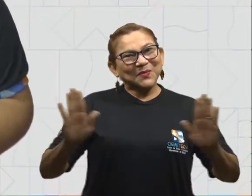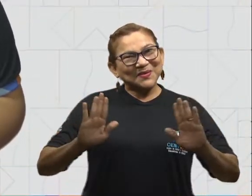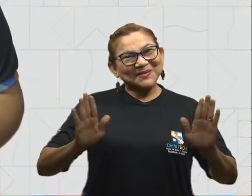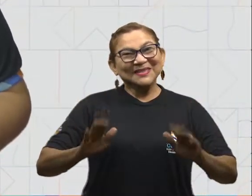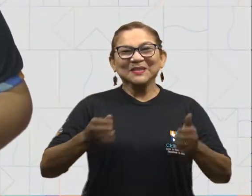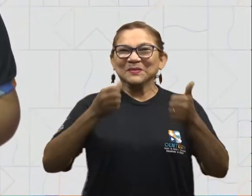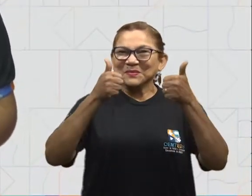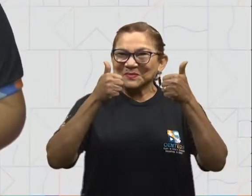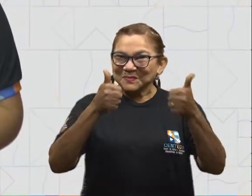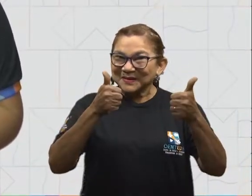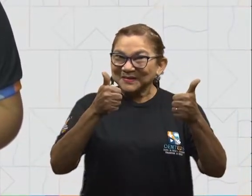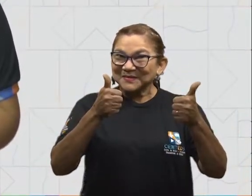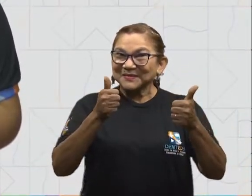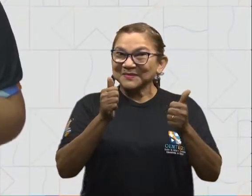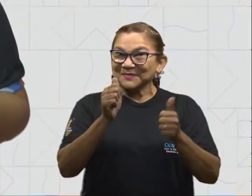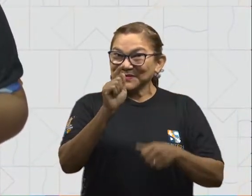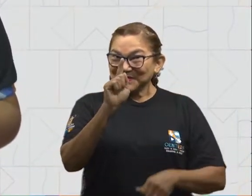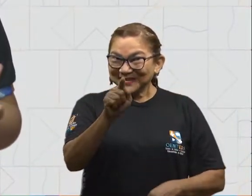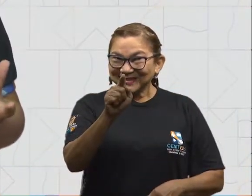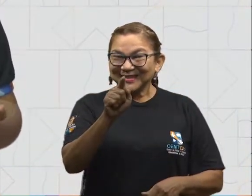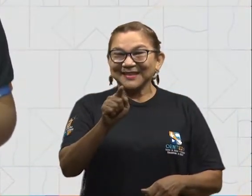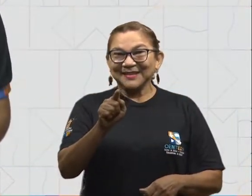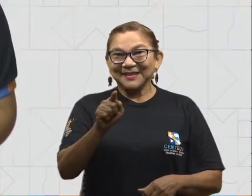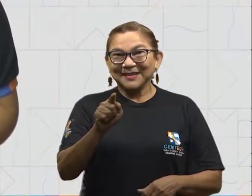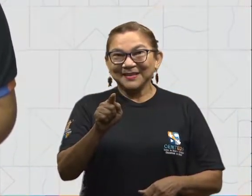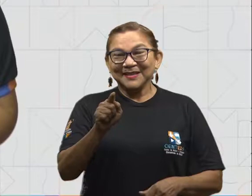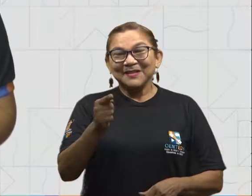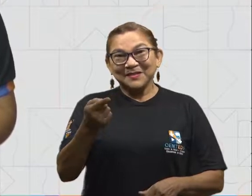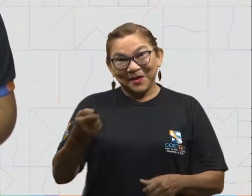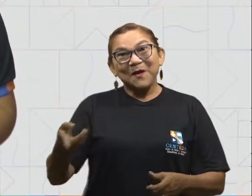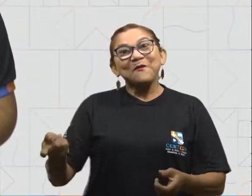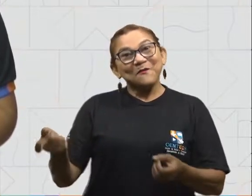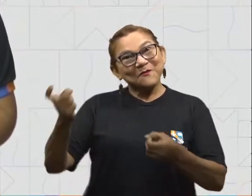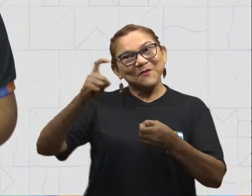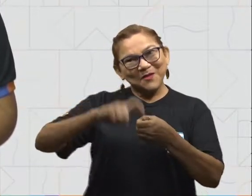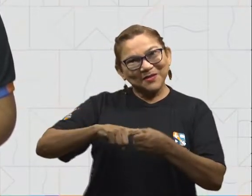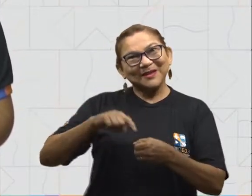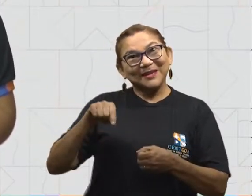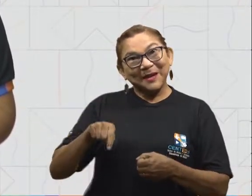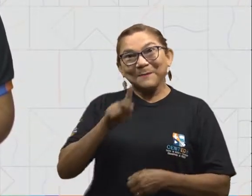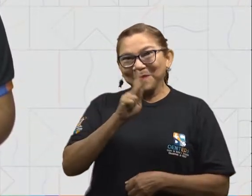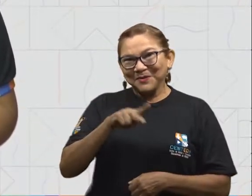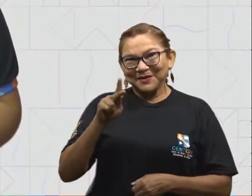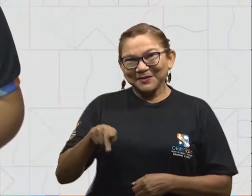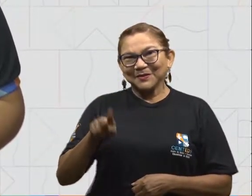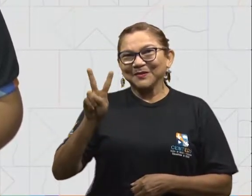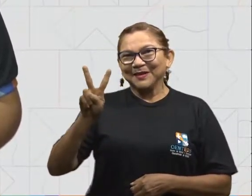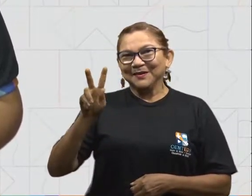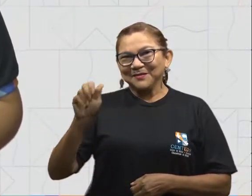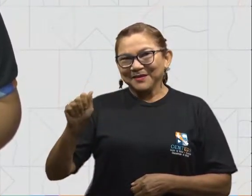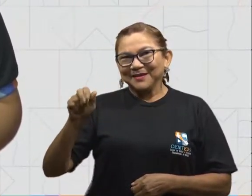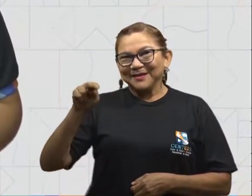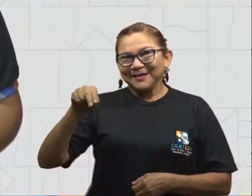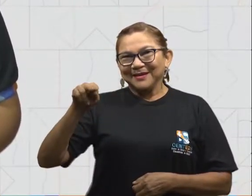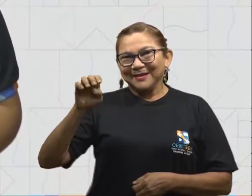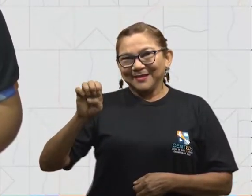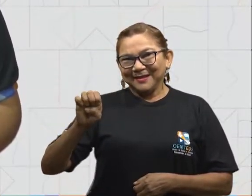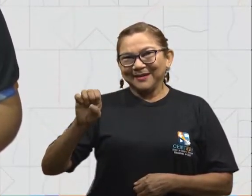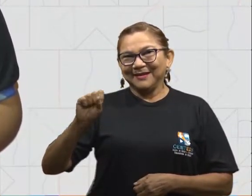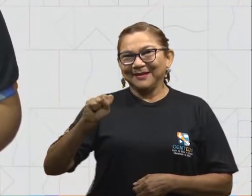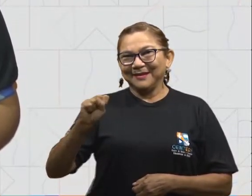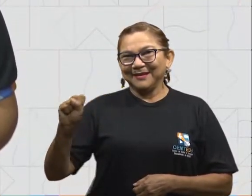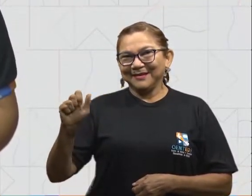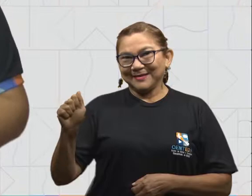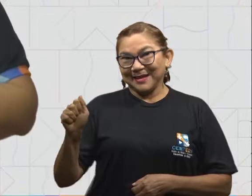Oi, tudo bem com você? Olha eu aqui novamente, professora Vanessa. O meu sinal em Libras